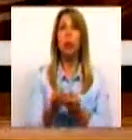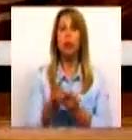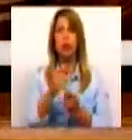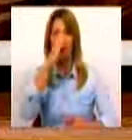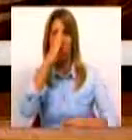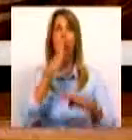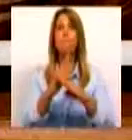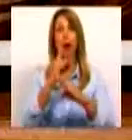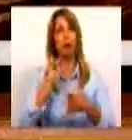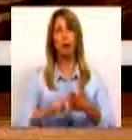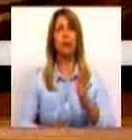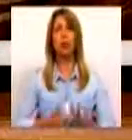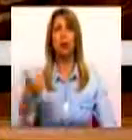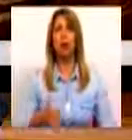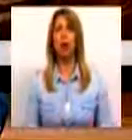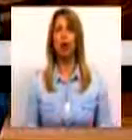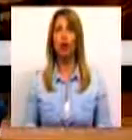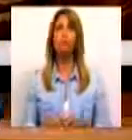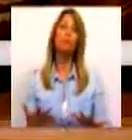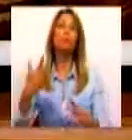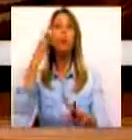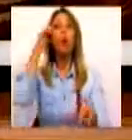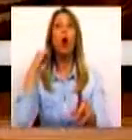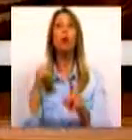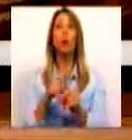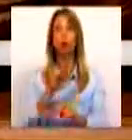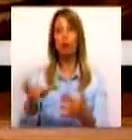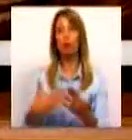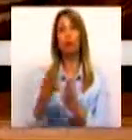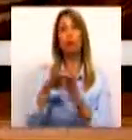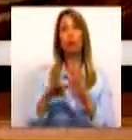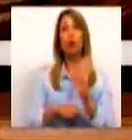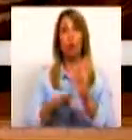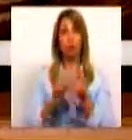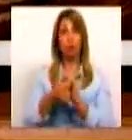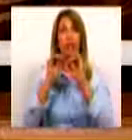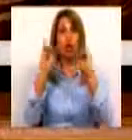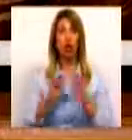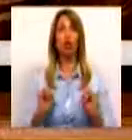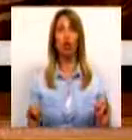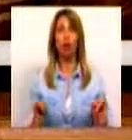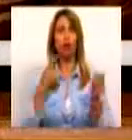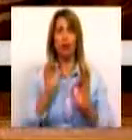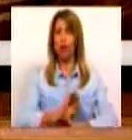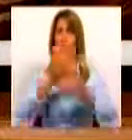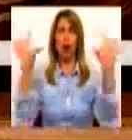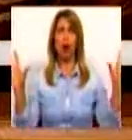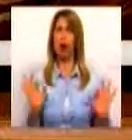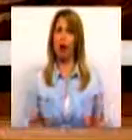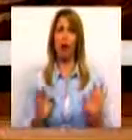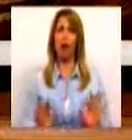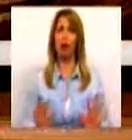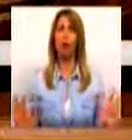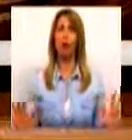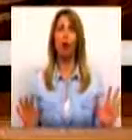empenho são essenciais. Os objetivos propostos pelo Programa Internacionalizar são bem explícitos e